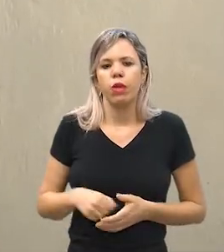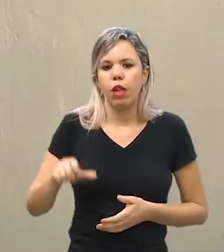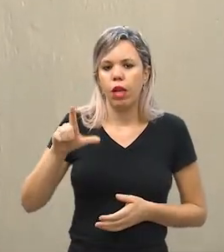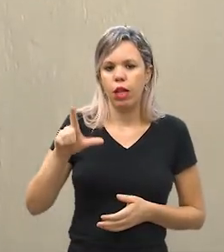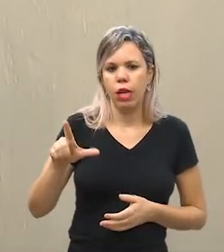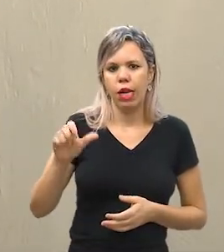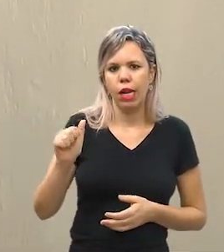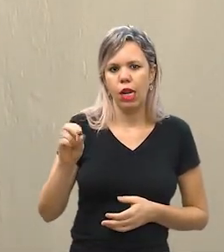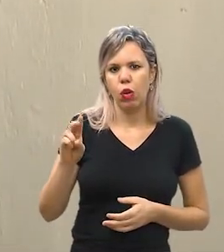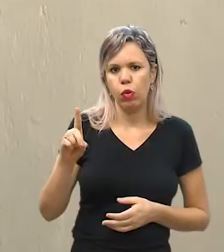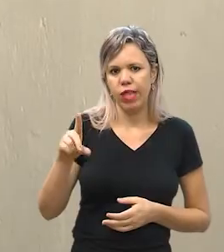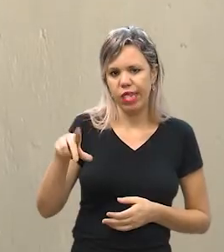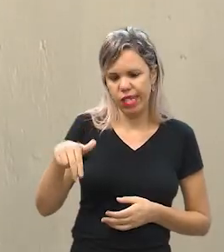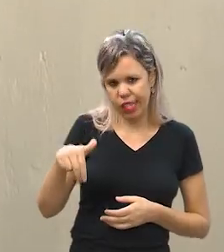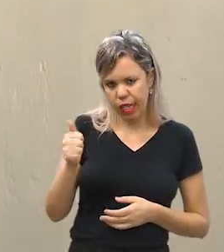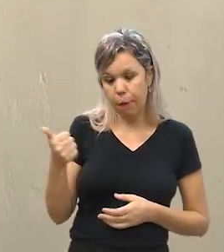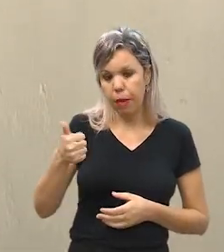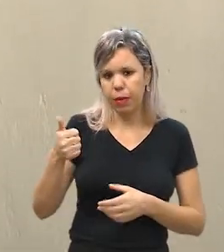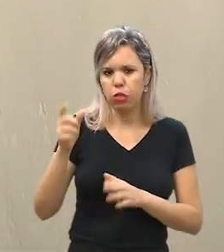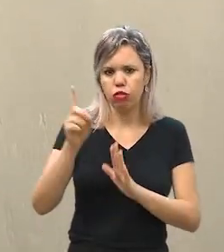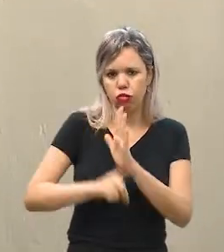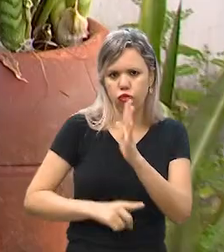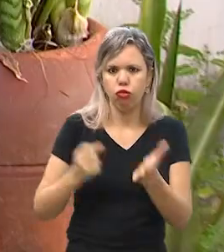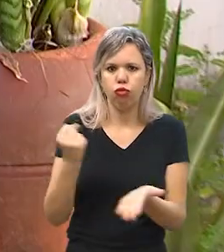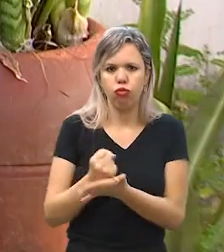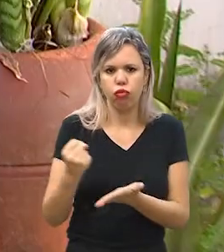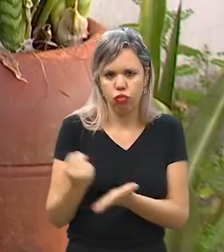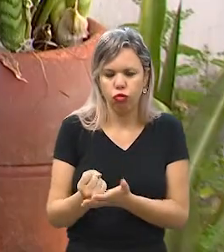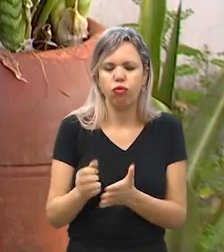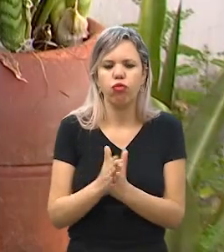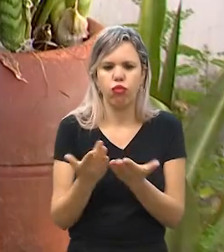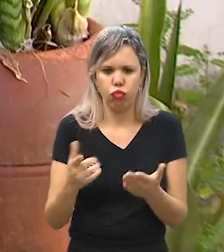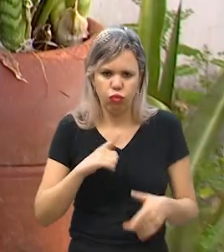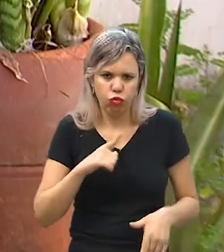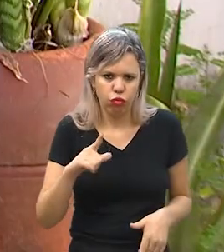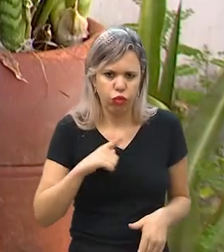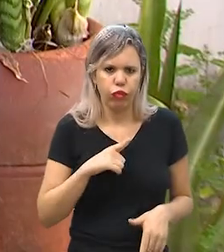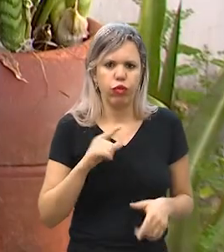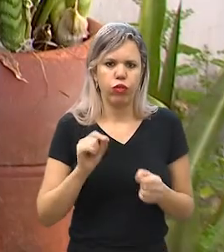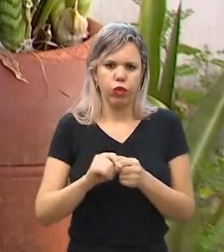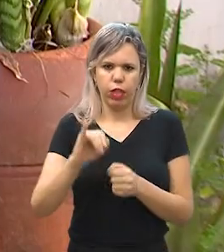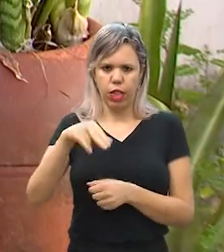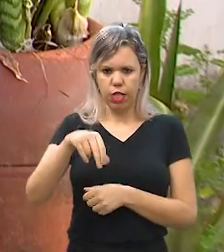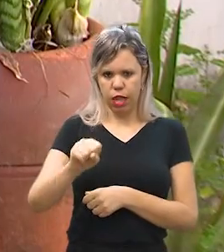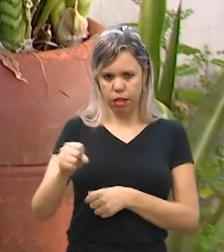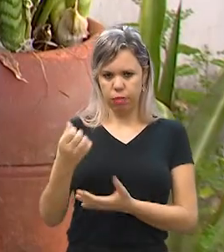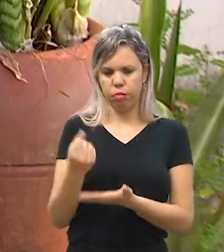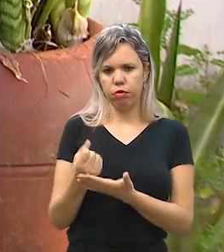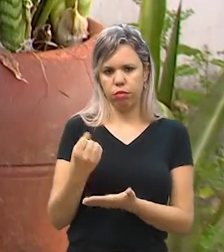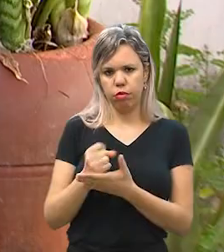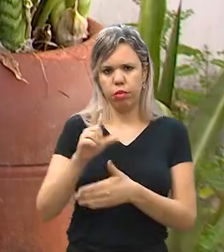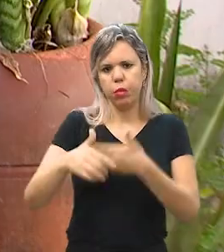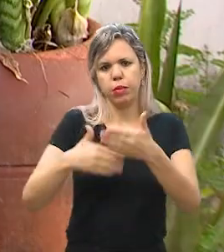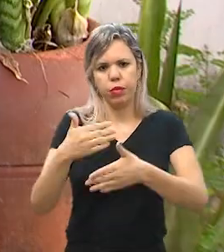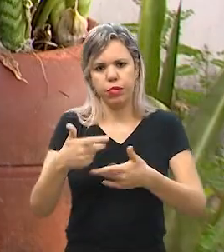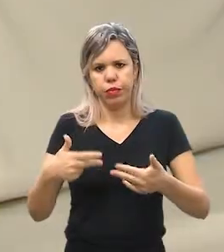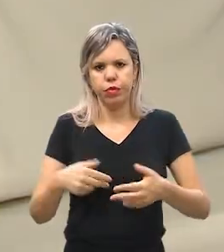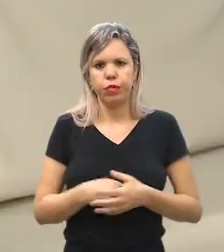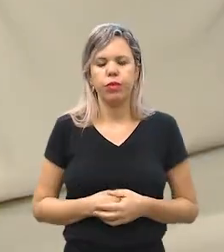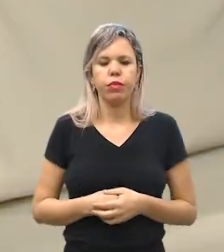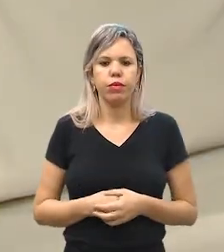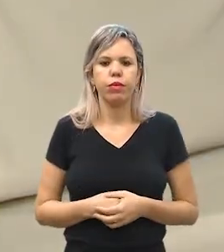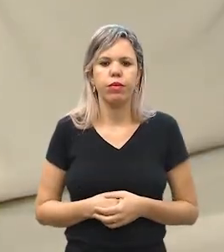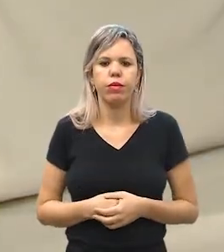que veio primeiro os direitos, né, assim, do registro de carteira. Veio a questão do INSS, depois foi vindo os demais.